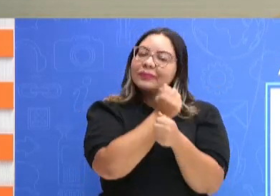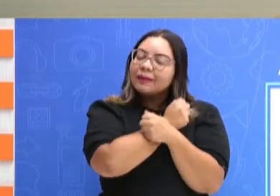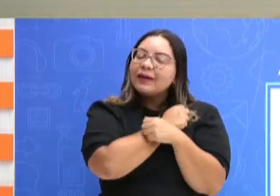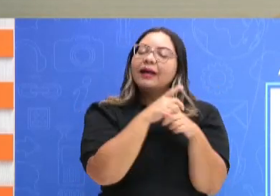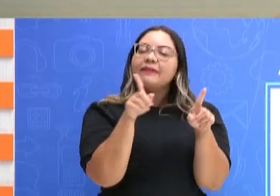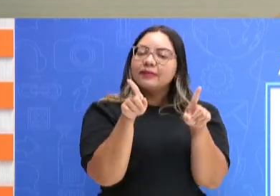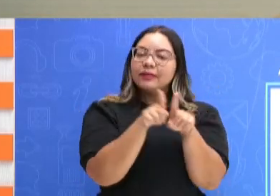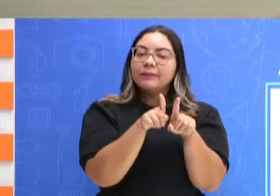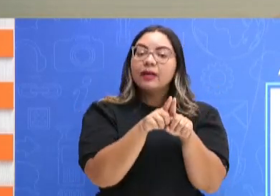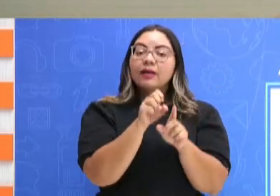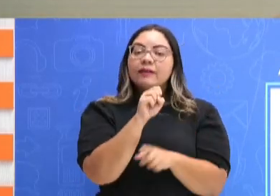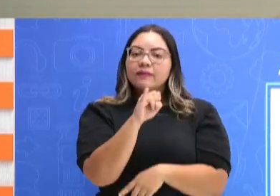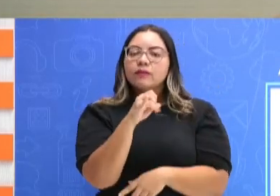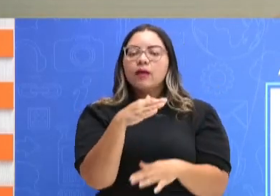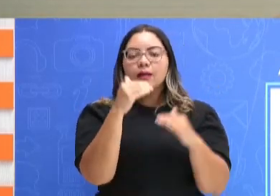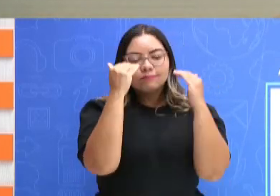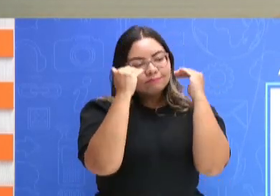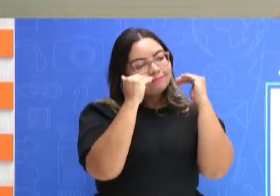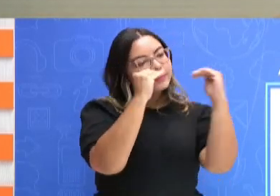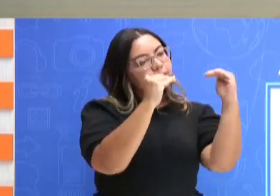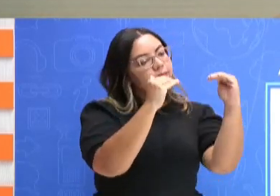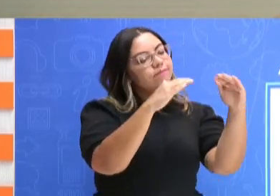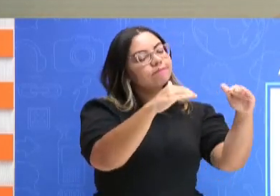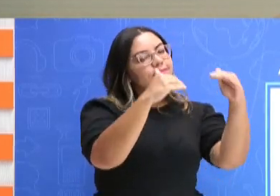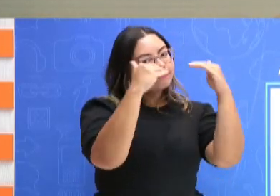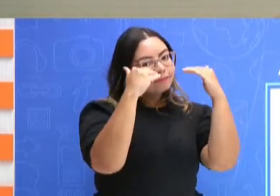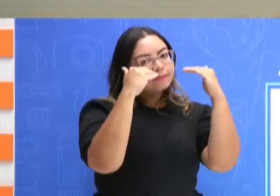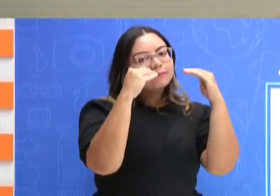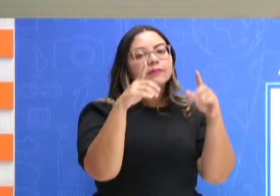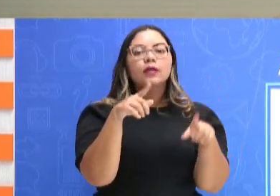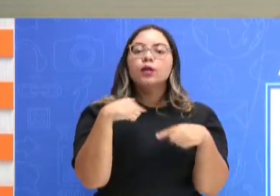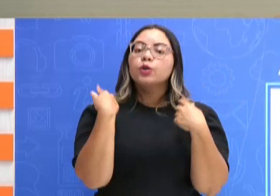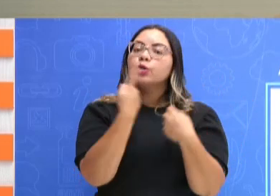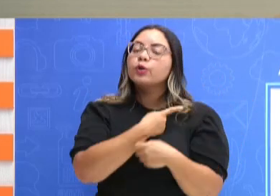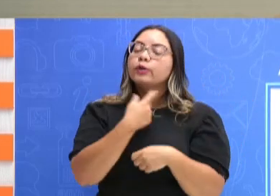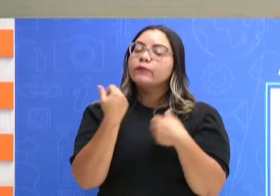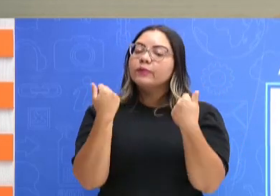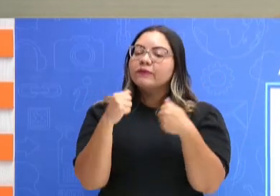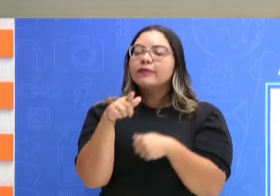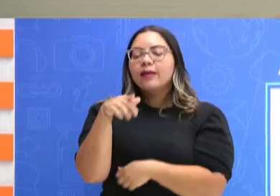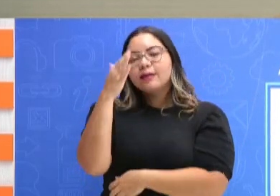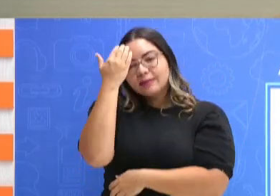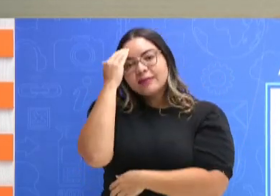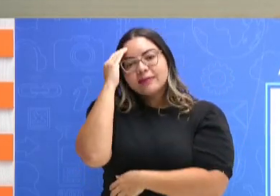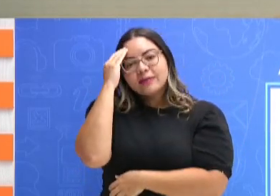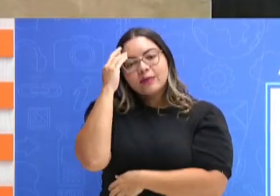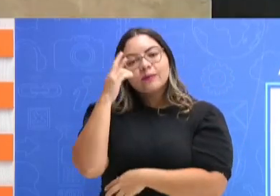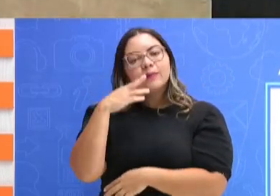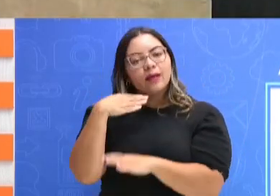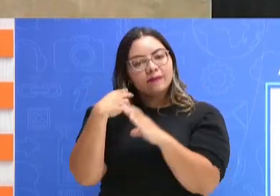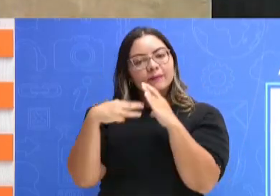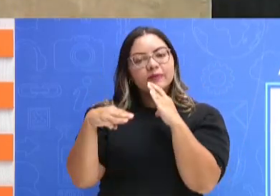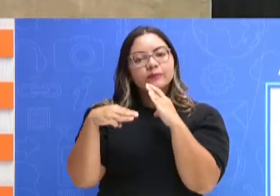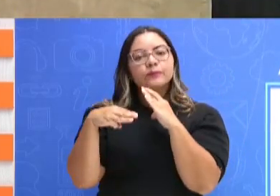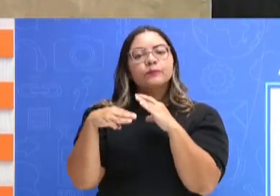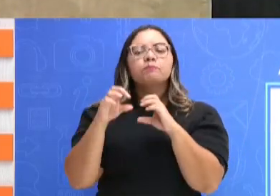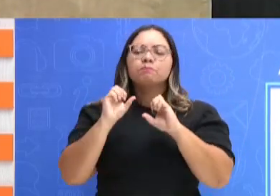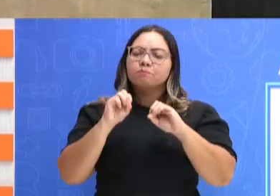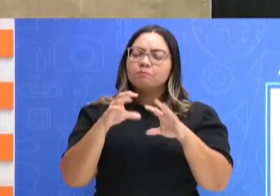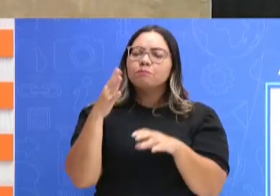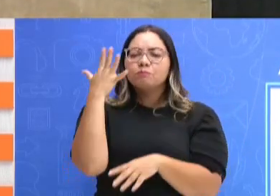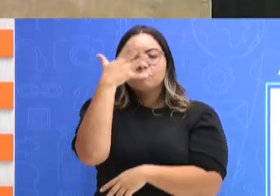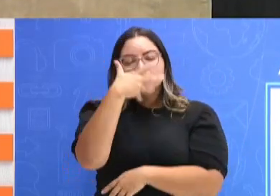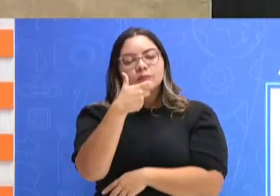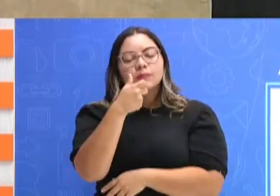abraço, abrace. Se você quer respeito, respeite. É isso que nós precisamos. Eu tenho certeza que ela entendeu esse recado. Um lindo ensinamento, viu,